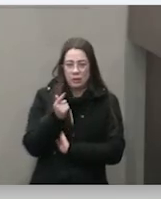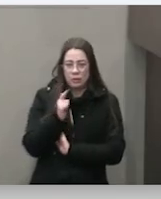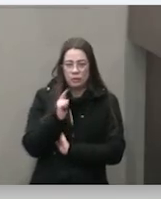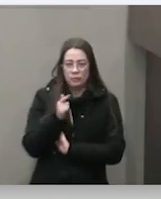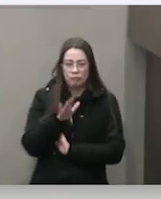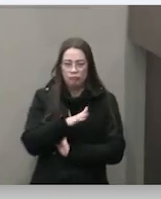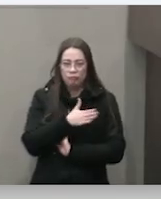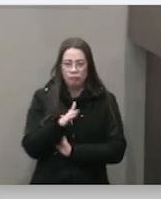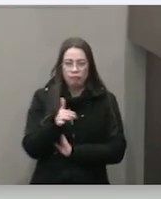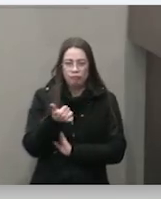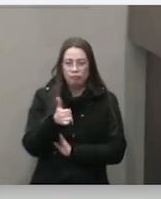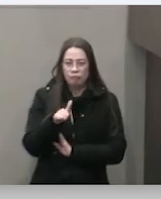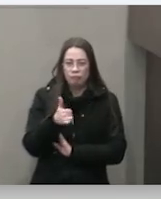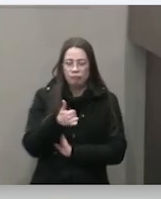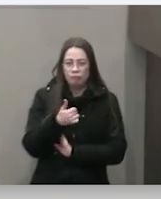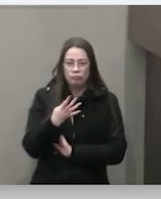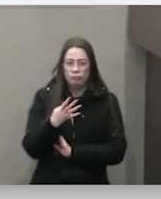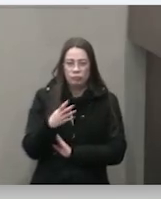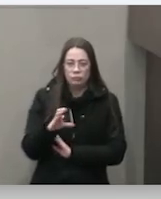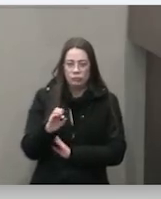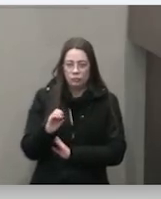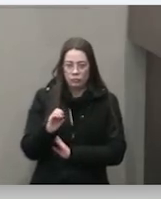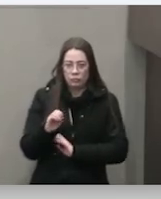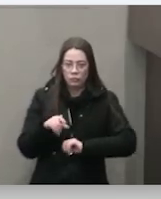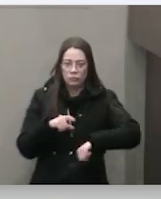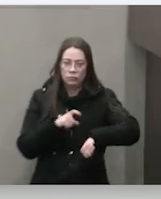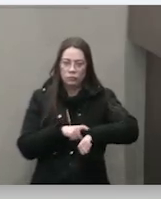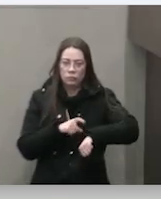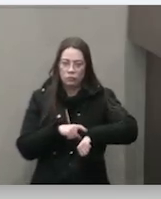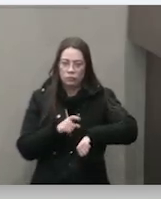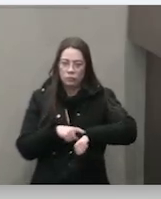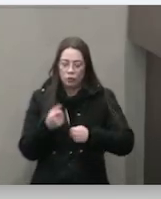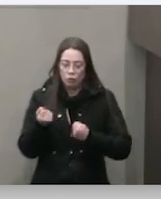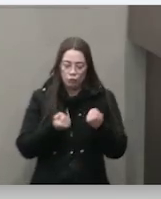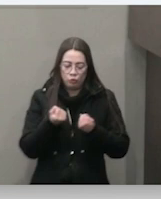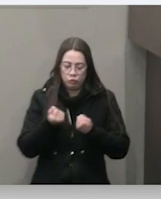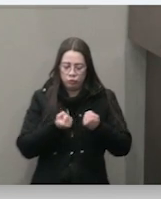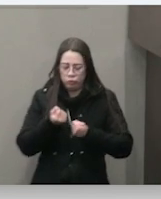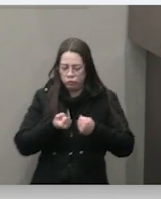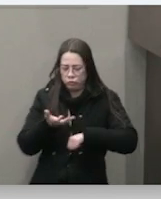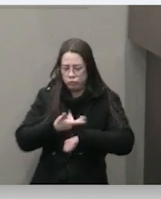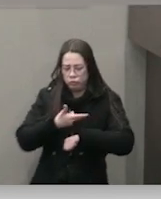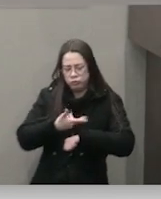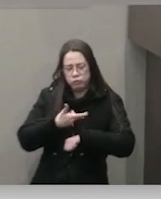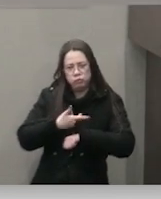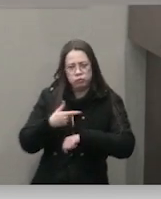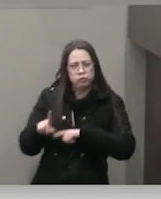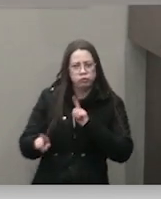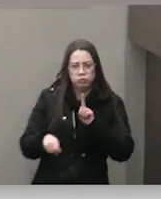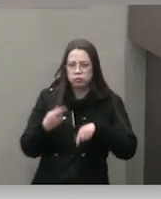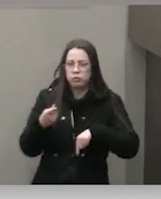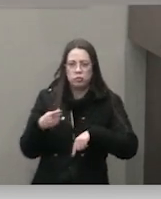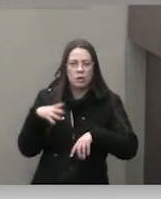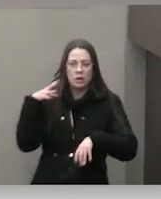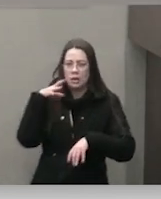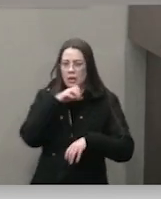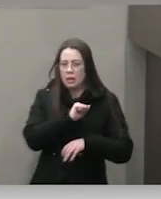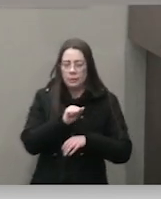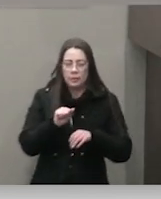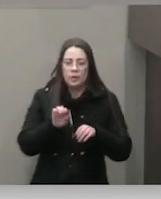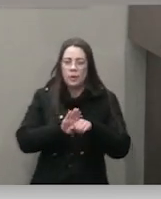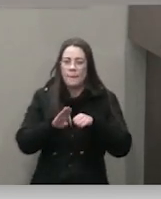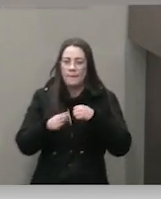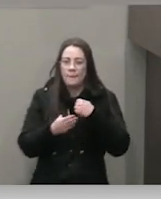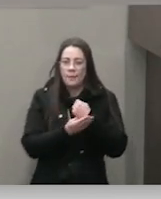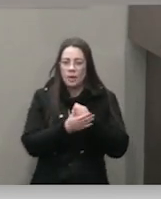Por volta de 11h40, um veículo chegou em alta velocidade, lá no bairro São Cristóvão, com o